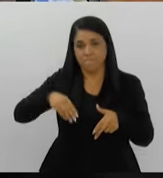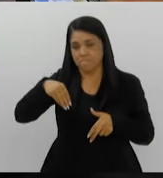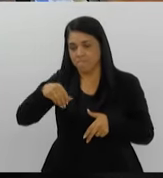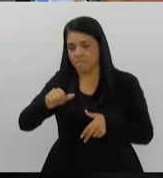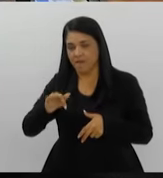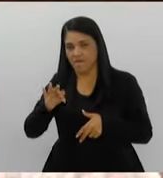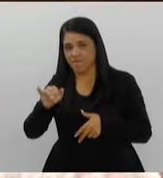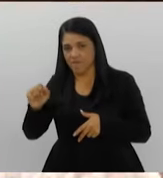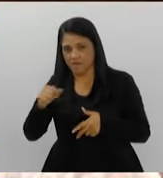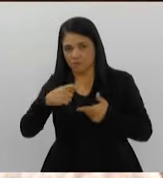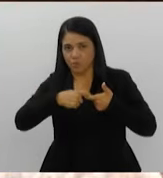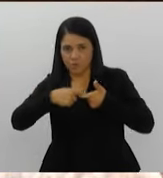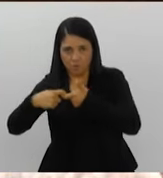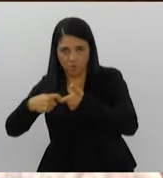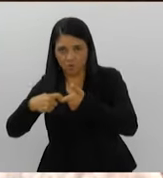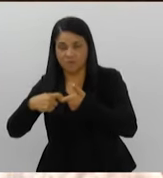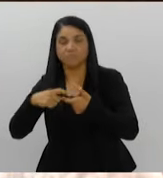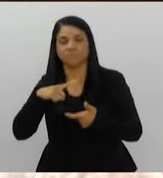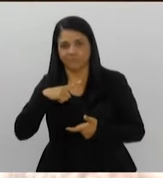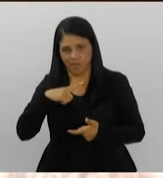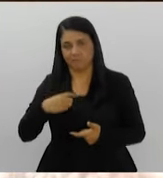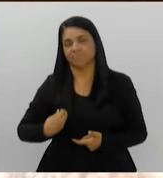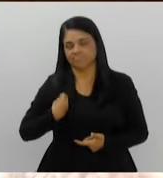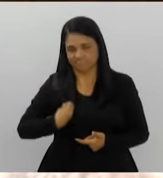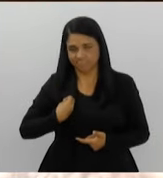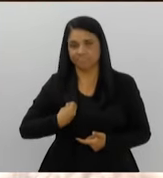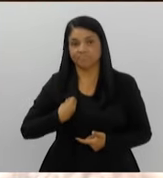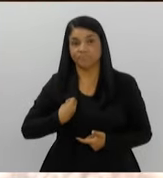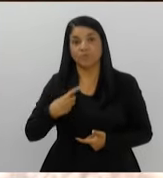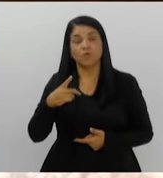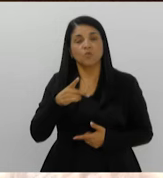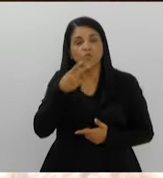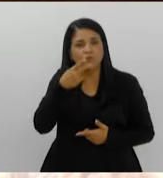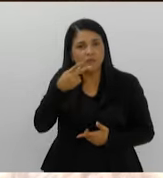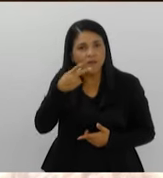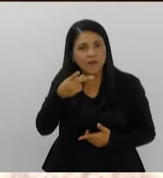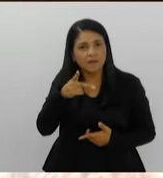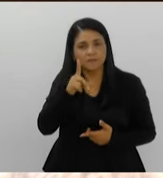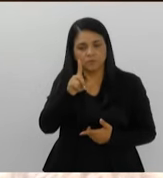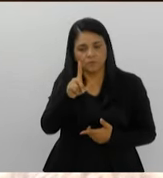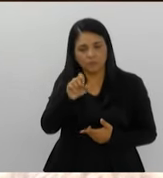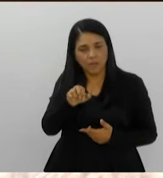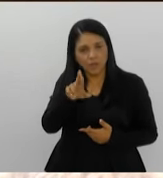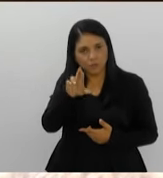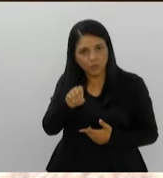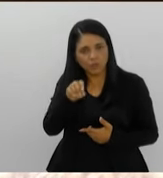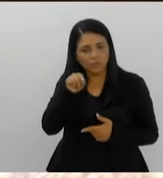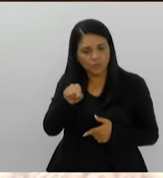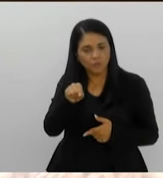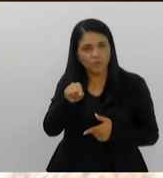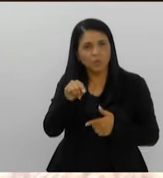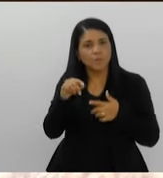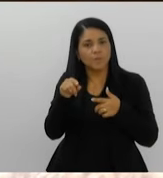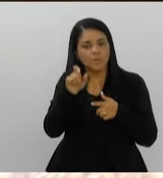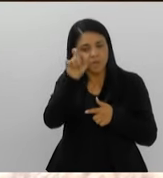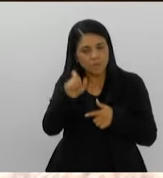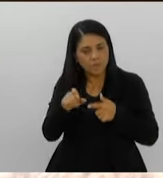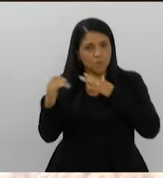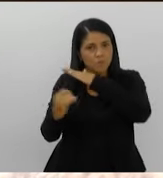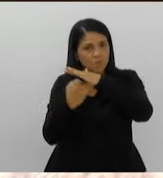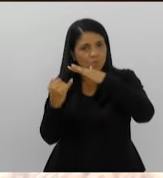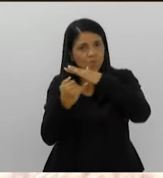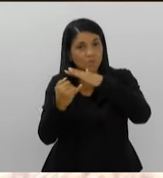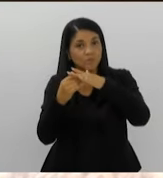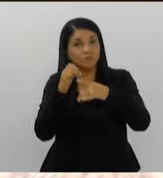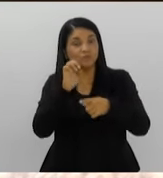reboque. Quando a gente fala do DETRO, nós estamos falando de uma entidade do governo do Estado